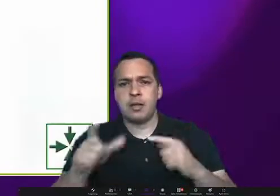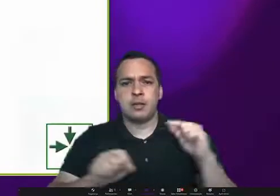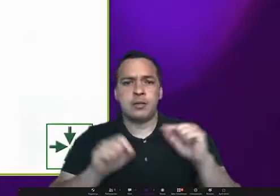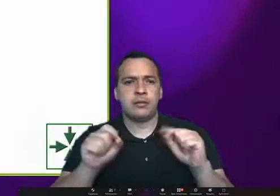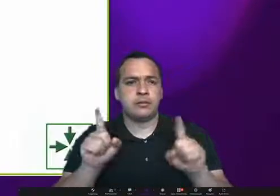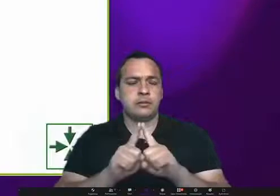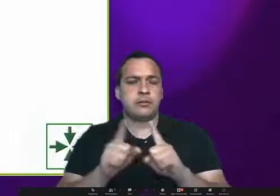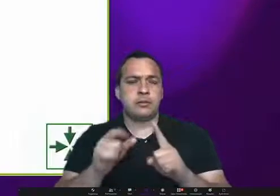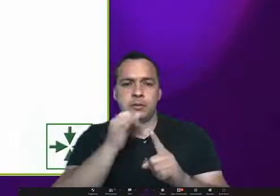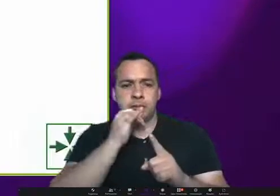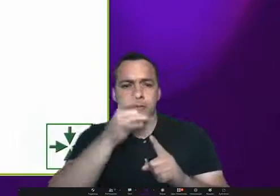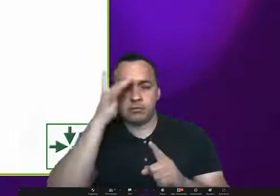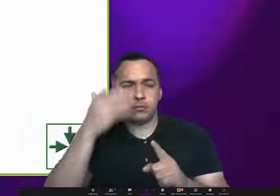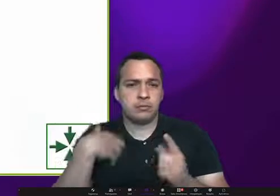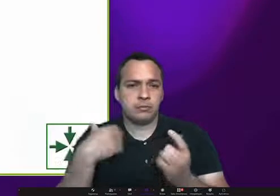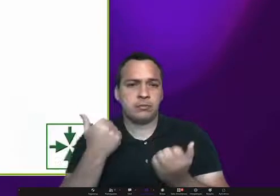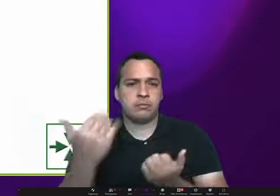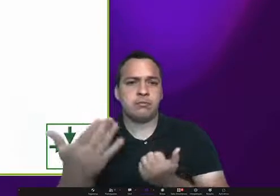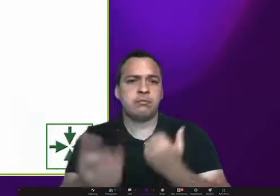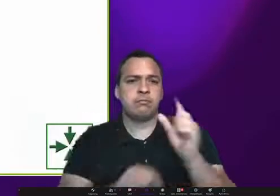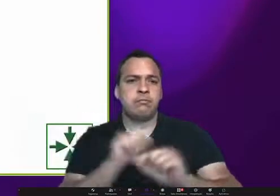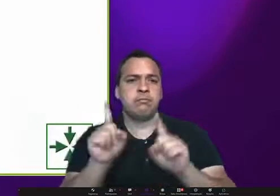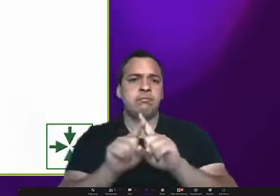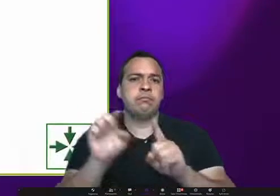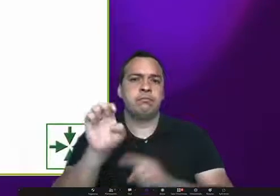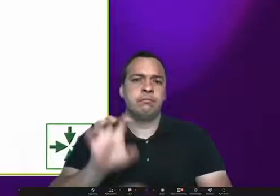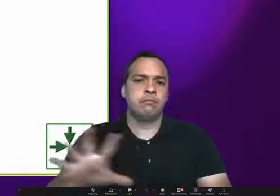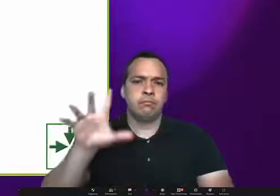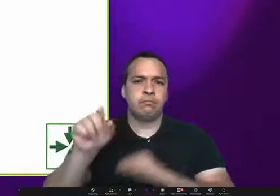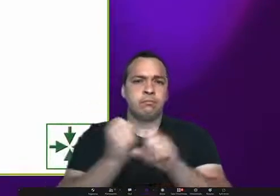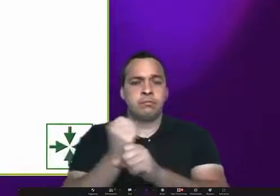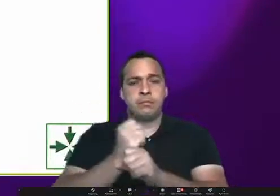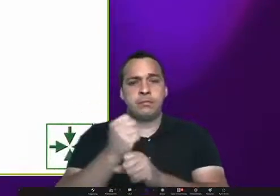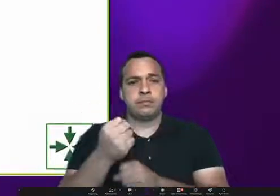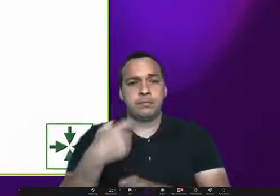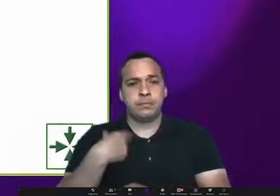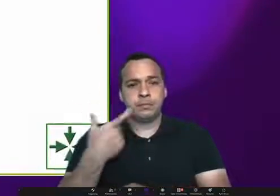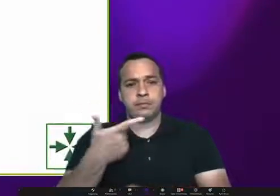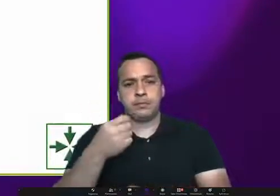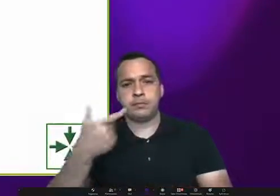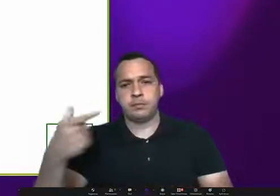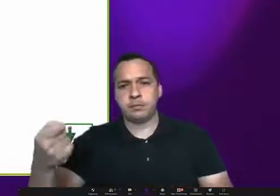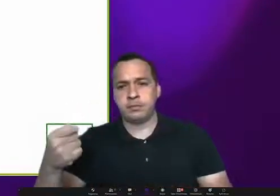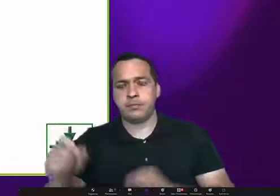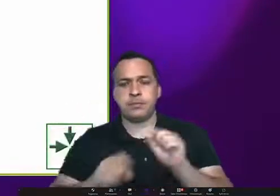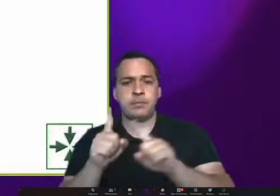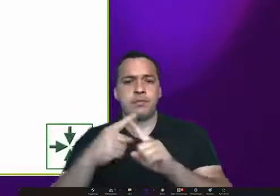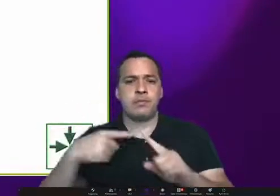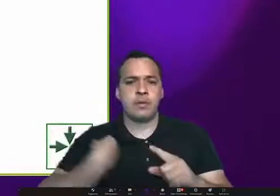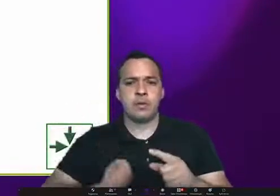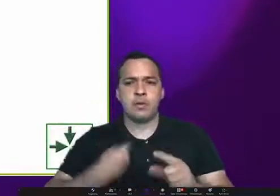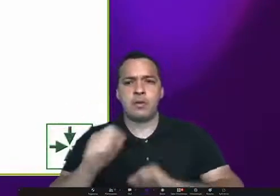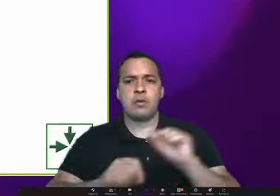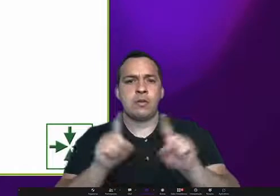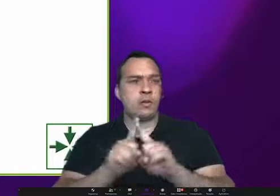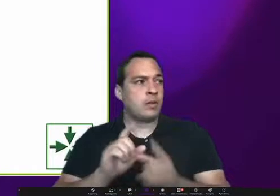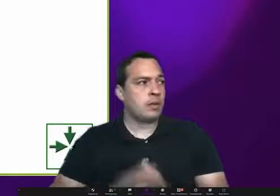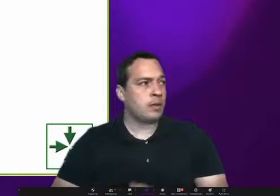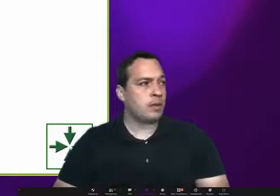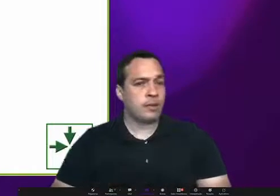a possibilidade de ter doadores. Essa aqui é a nossa realidade na Europa, e para